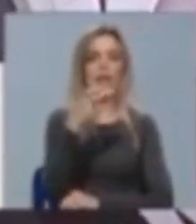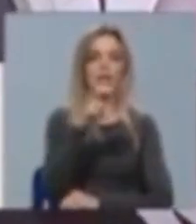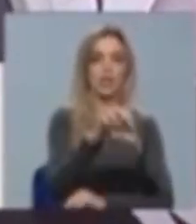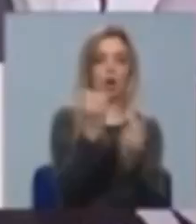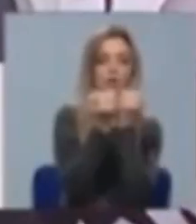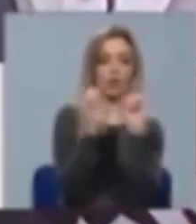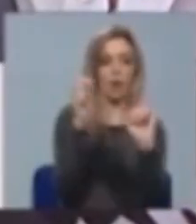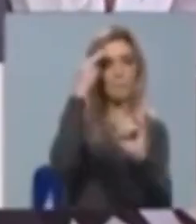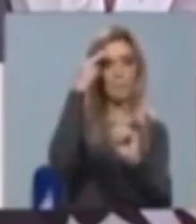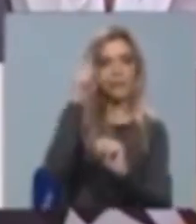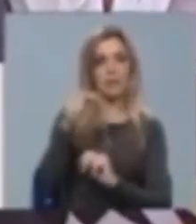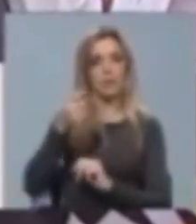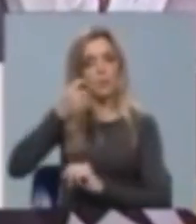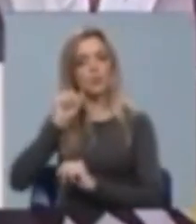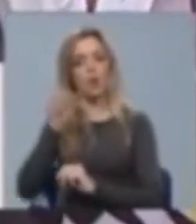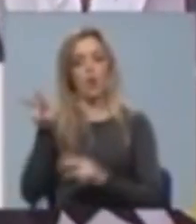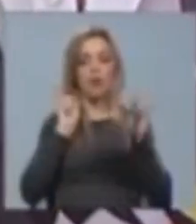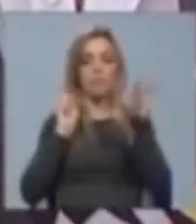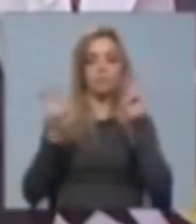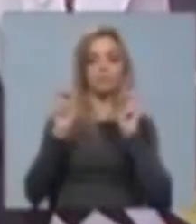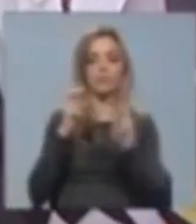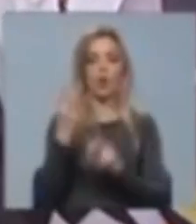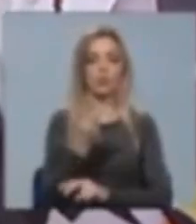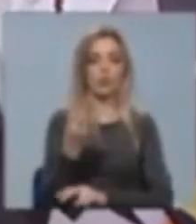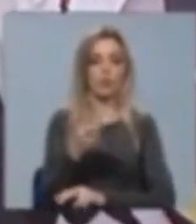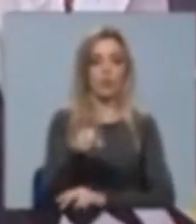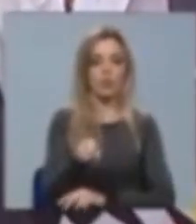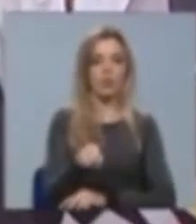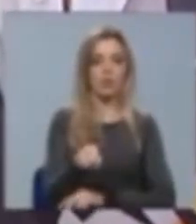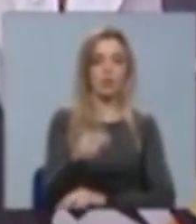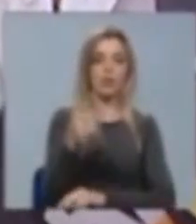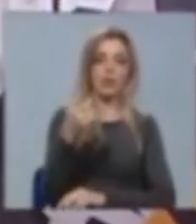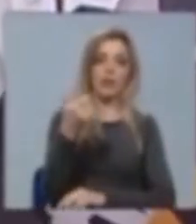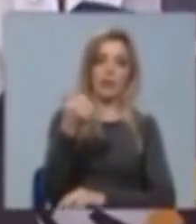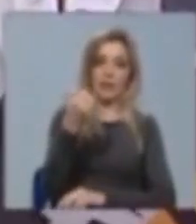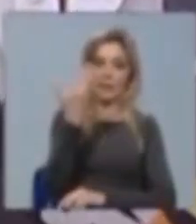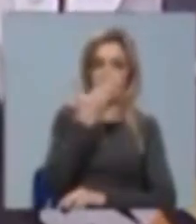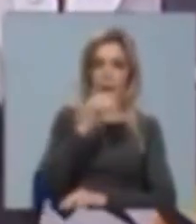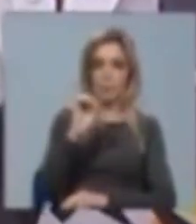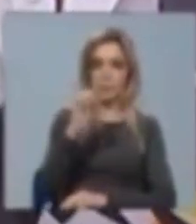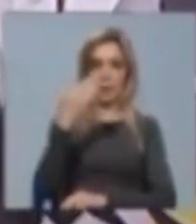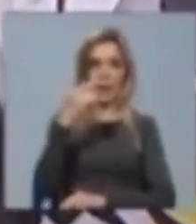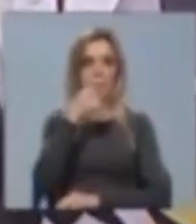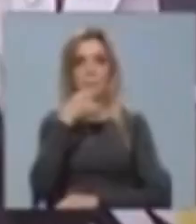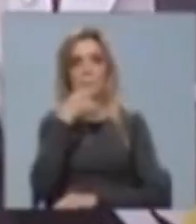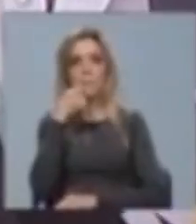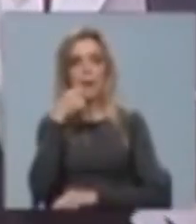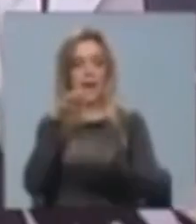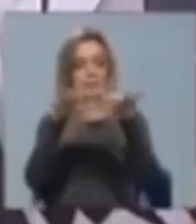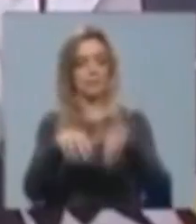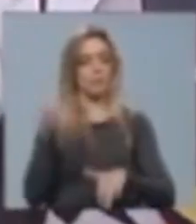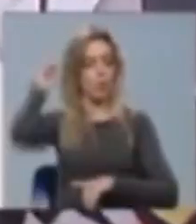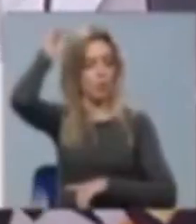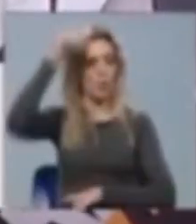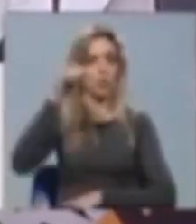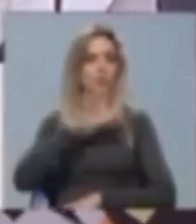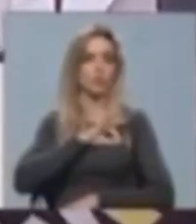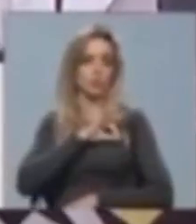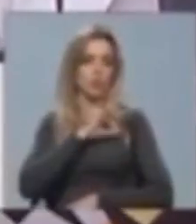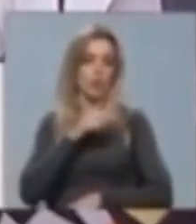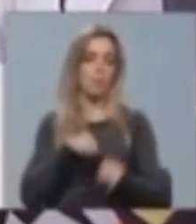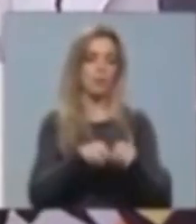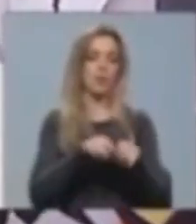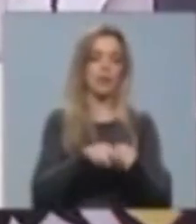primeira quinzena de maio, a Assembleia da República, no âmbito de uma comissão de que o Sr. Deputado Carlos Pereira, aliás,